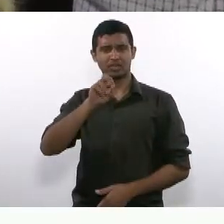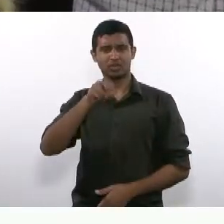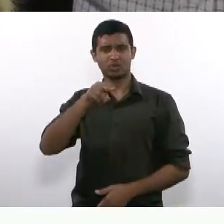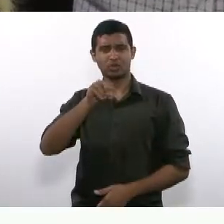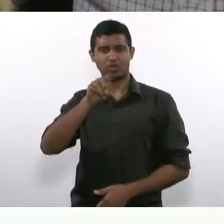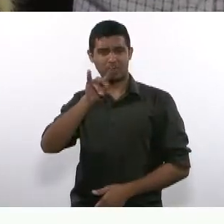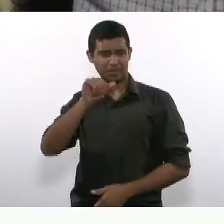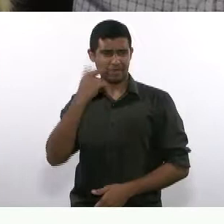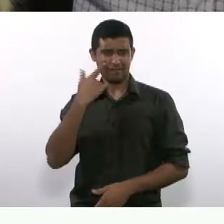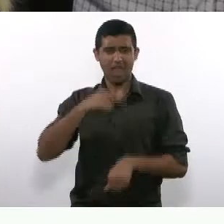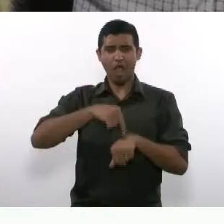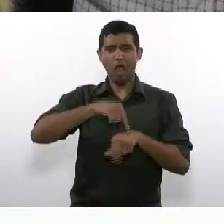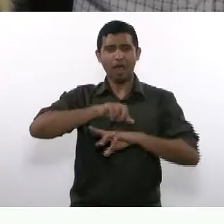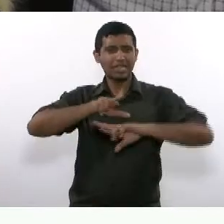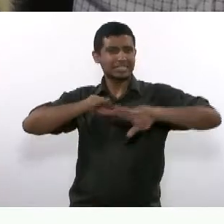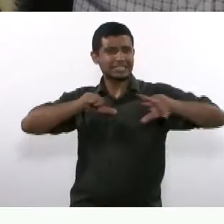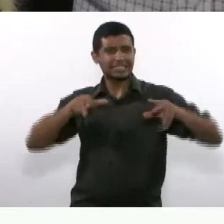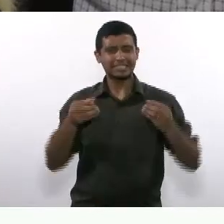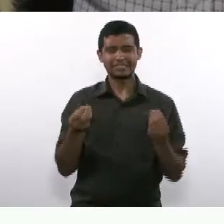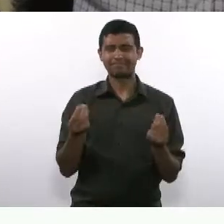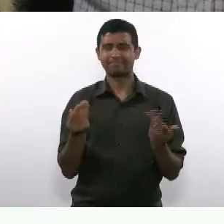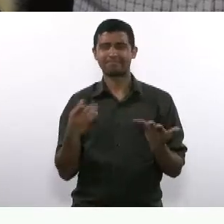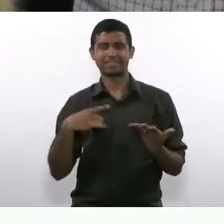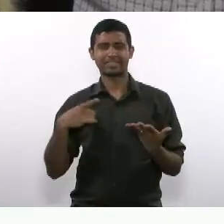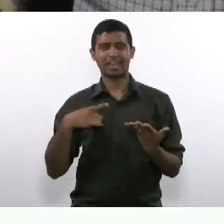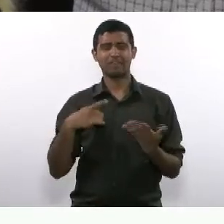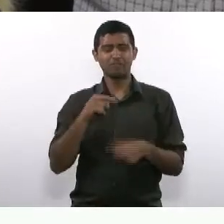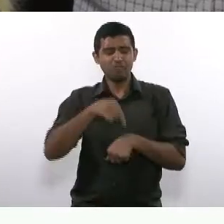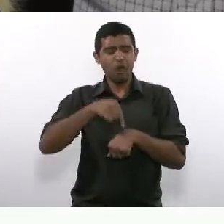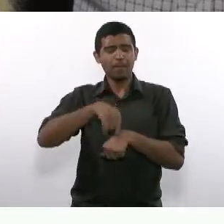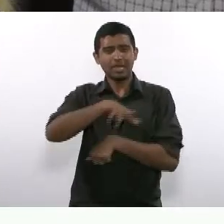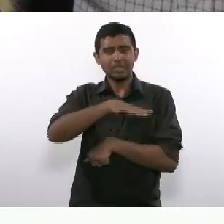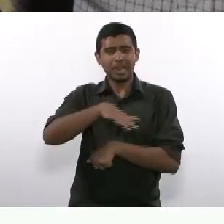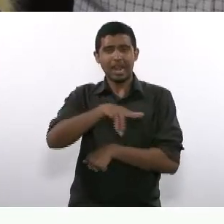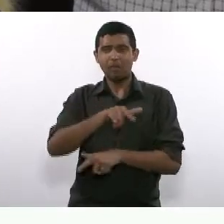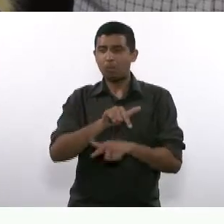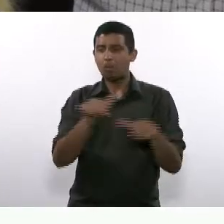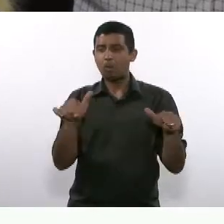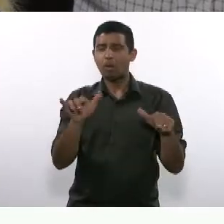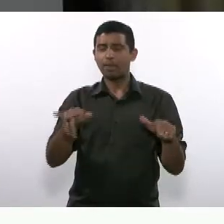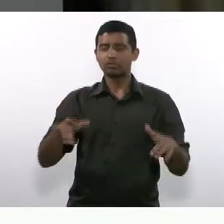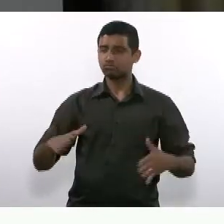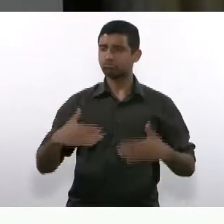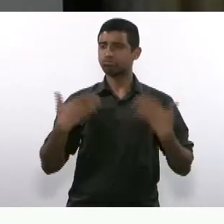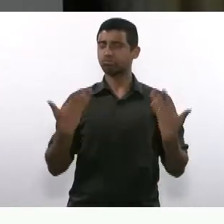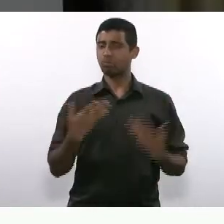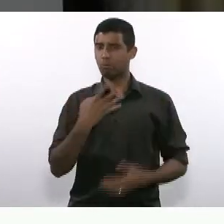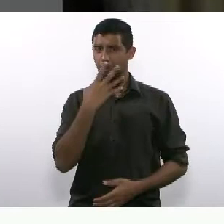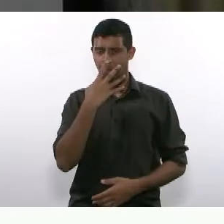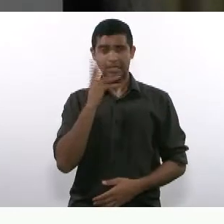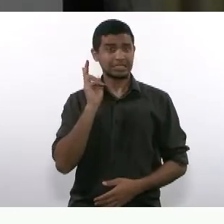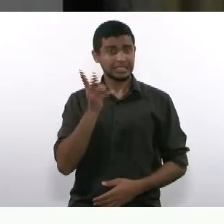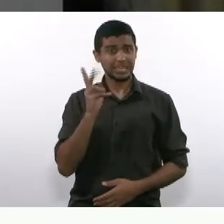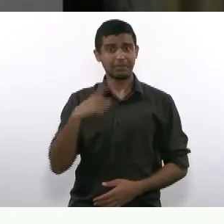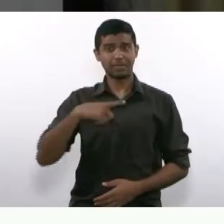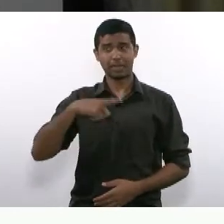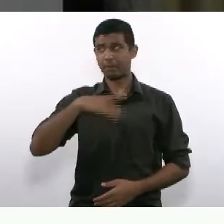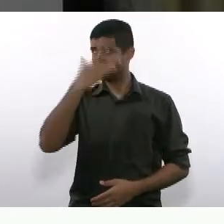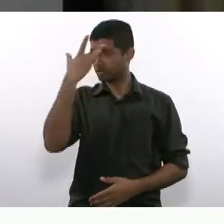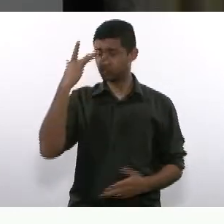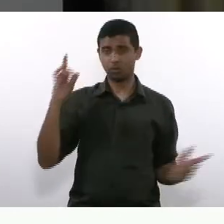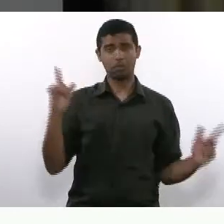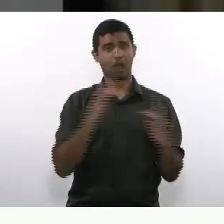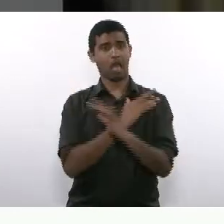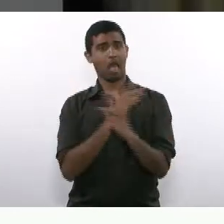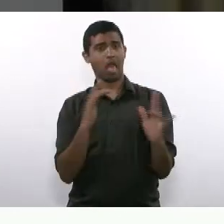diferentes, a gente fosse ter um momento de salão vazio. E, para nossa surpresa, a gente tinha gente o tempo todo. E o mais